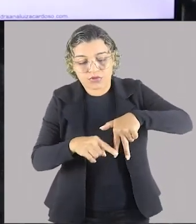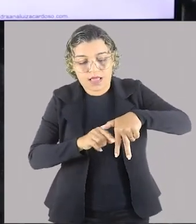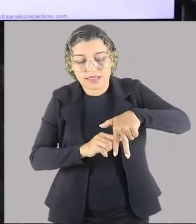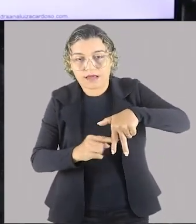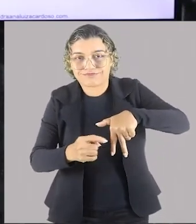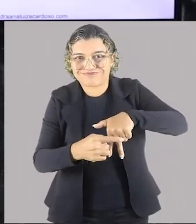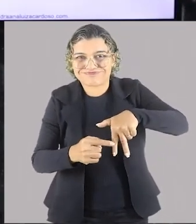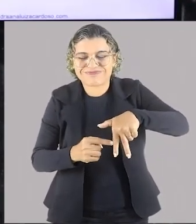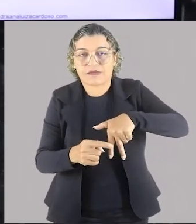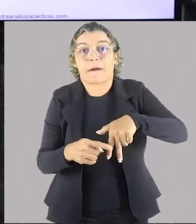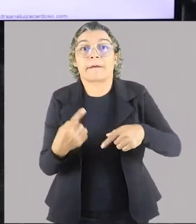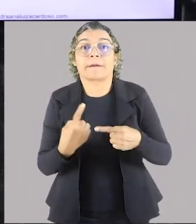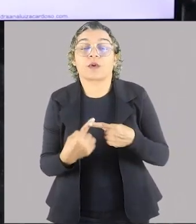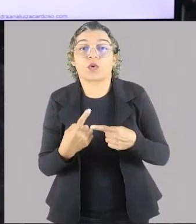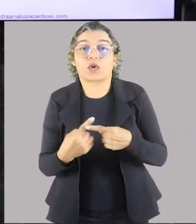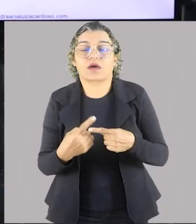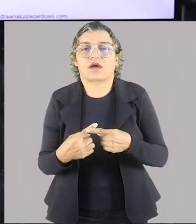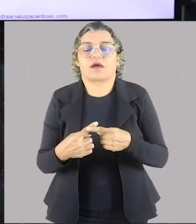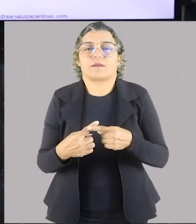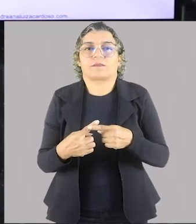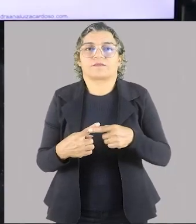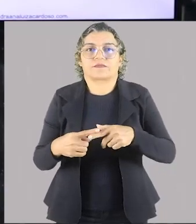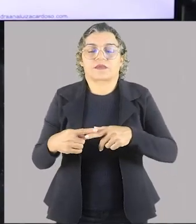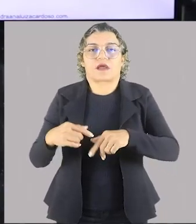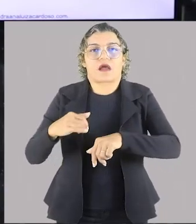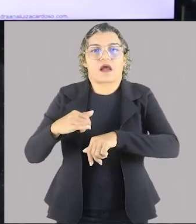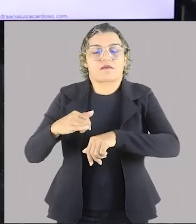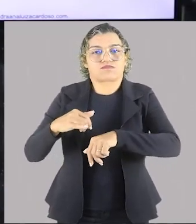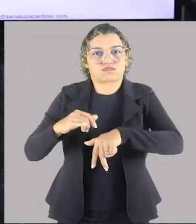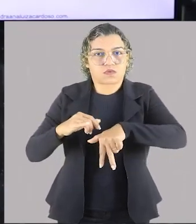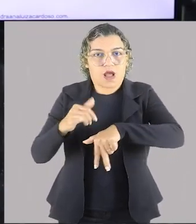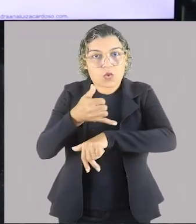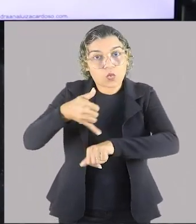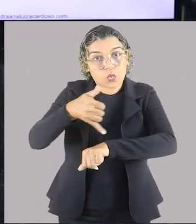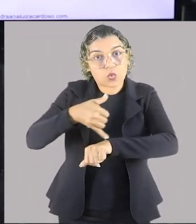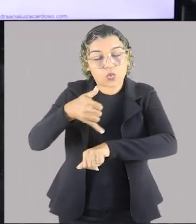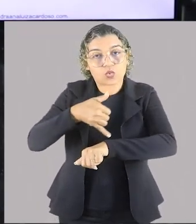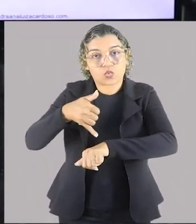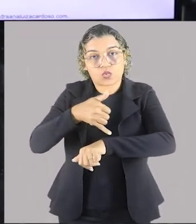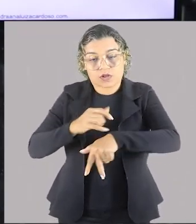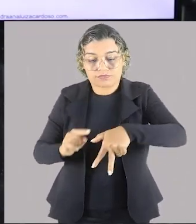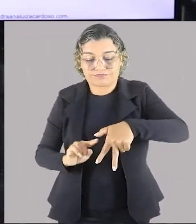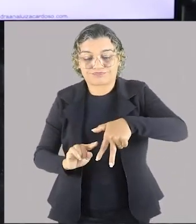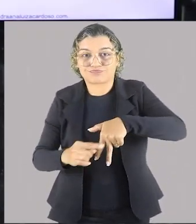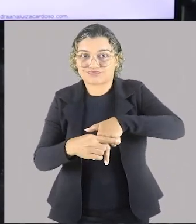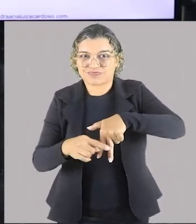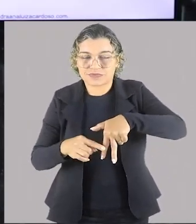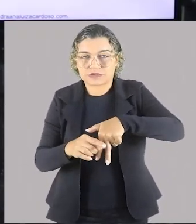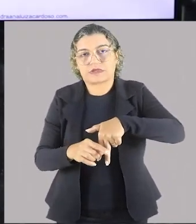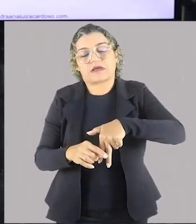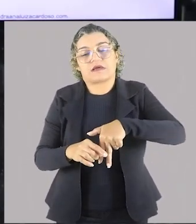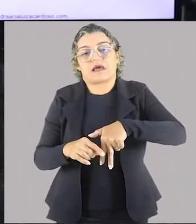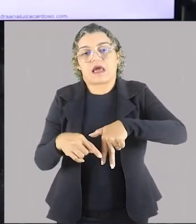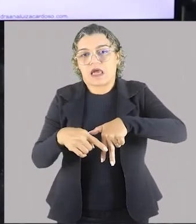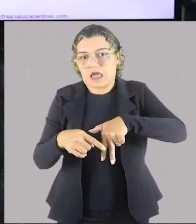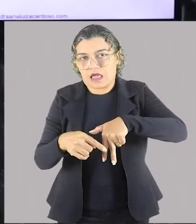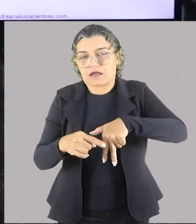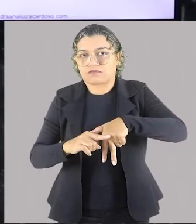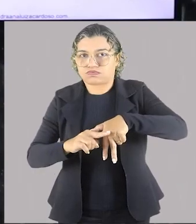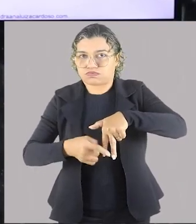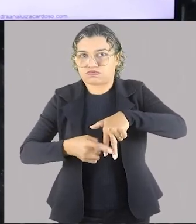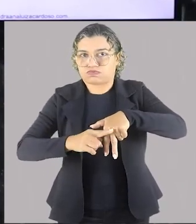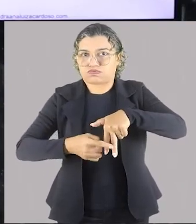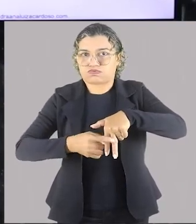para eles, porque essa gordura abdominal, diferente da gordura subcutânea, que fica abaixo da pele, essa